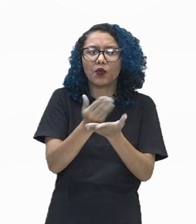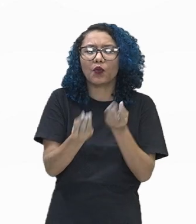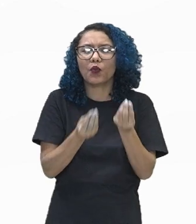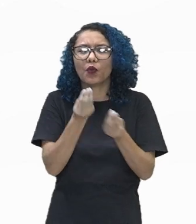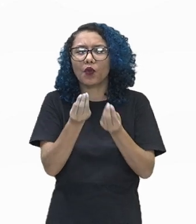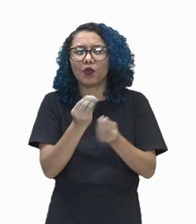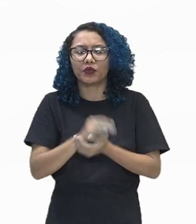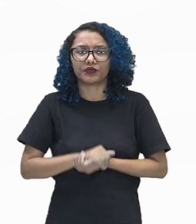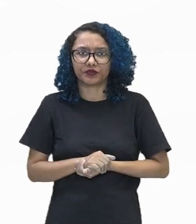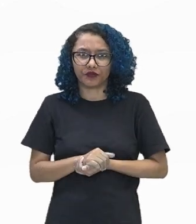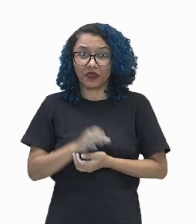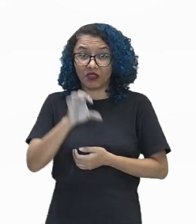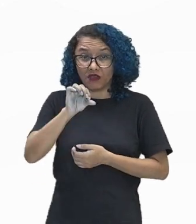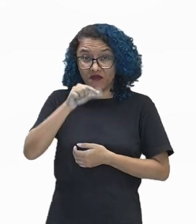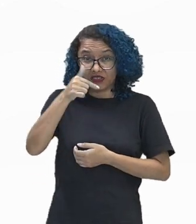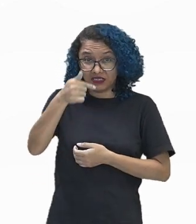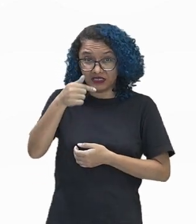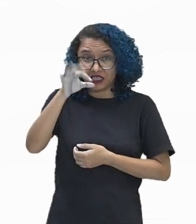97%